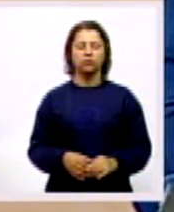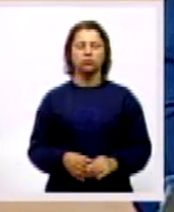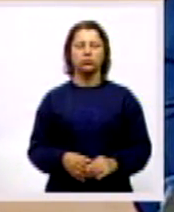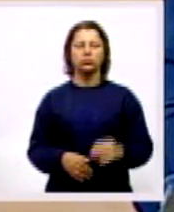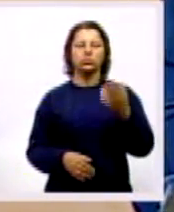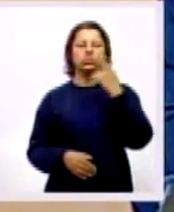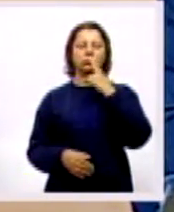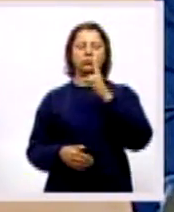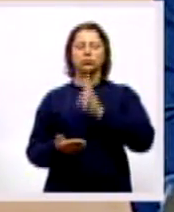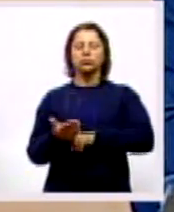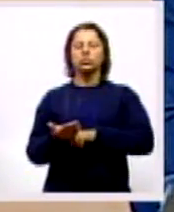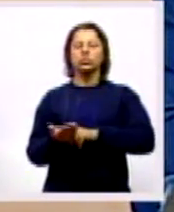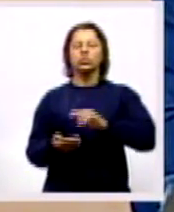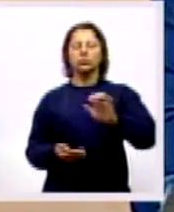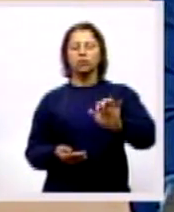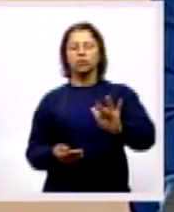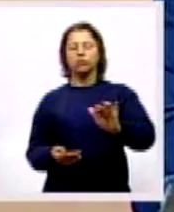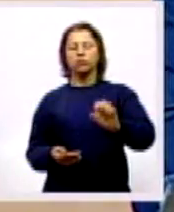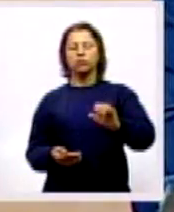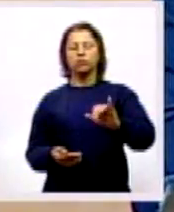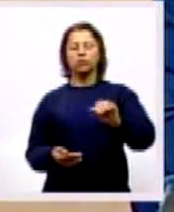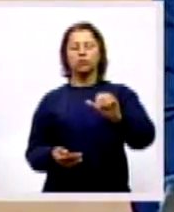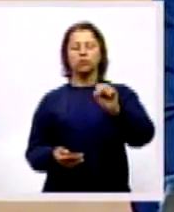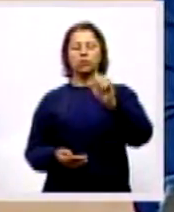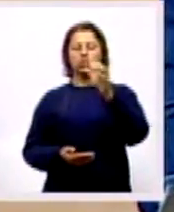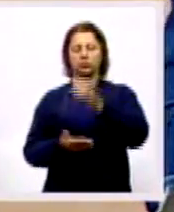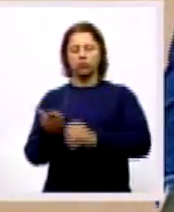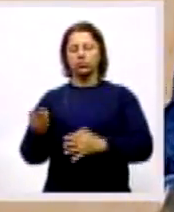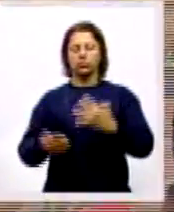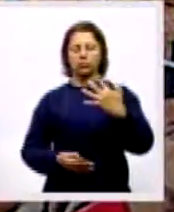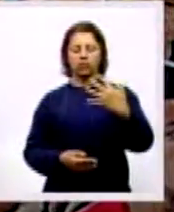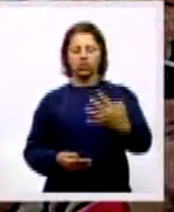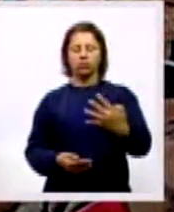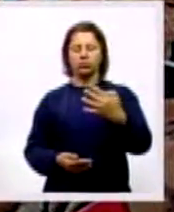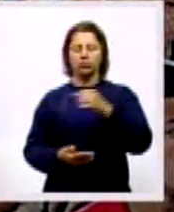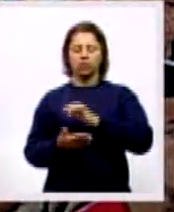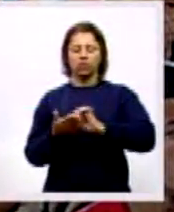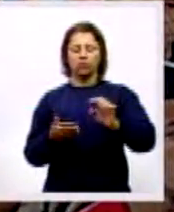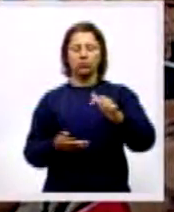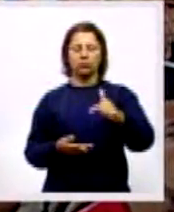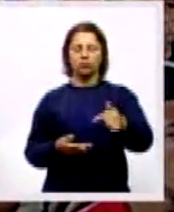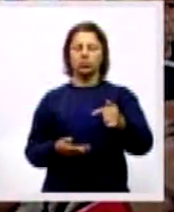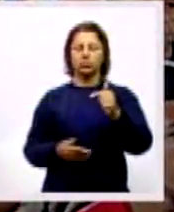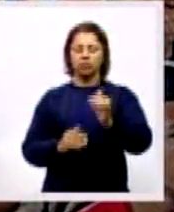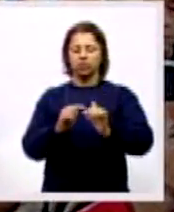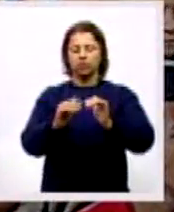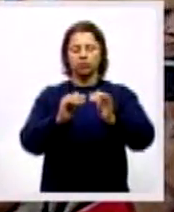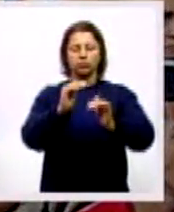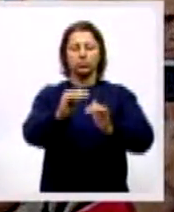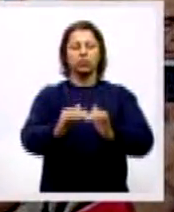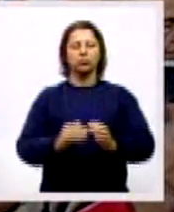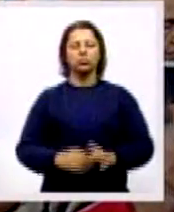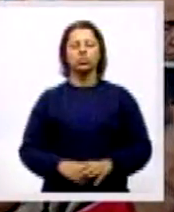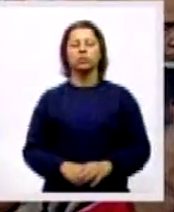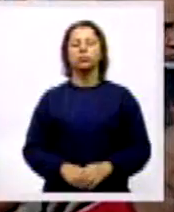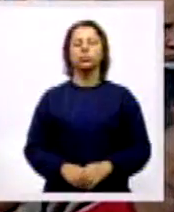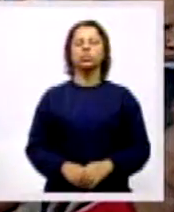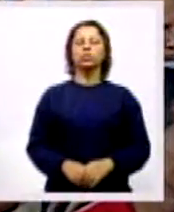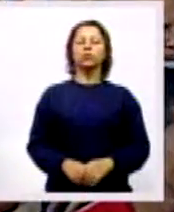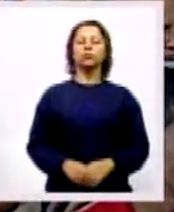Carta aos Efésios, capítulo 4, versículo 17 em diante.